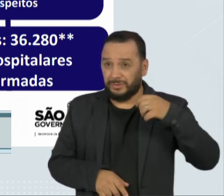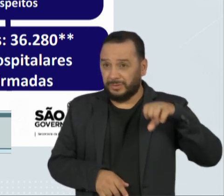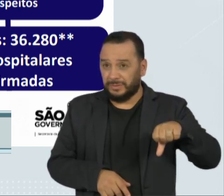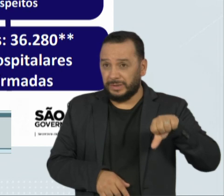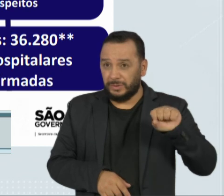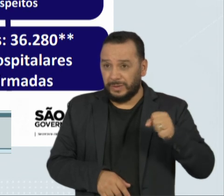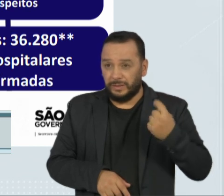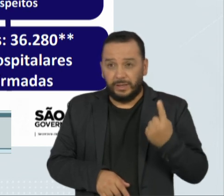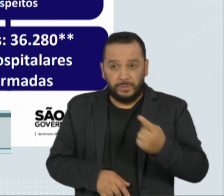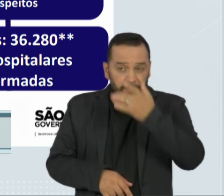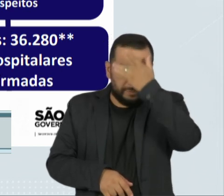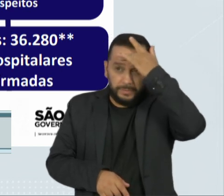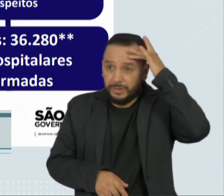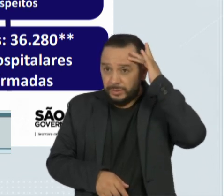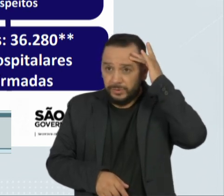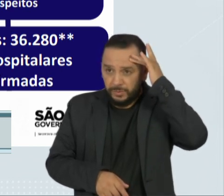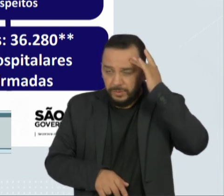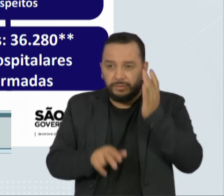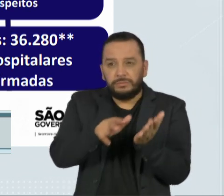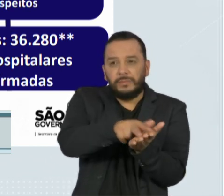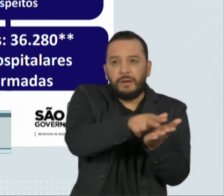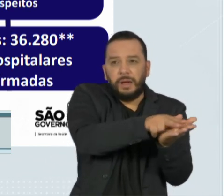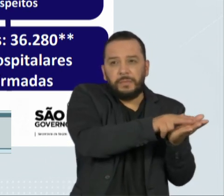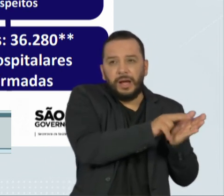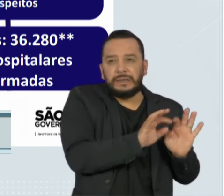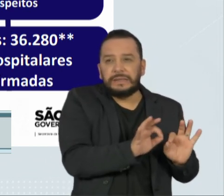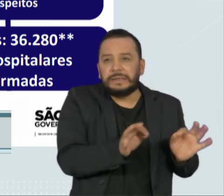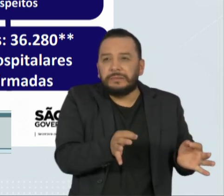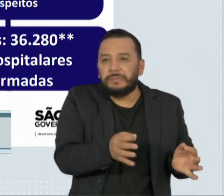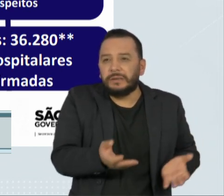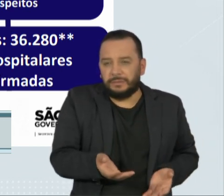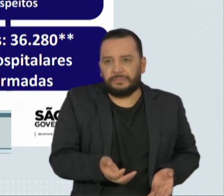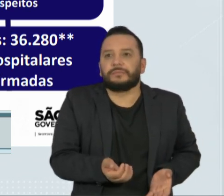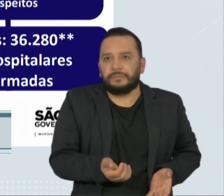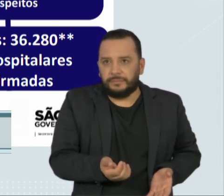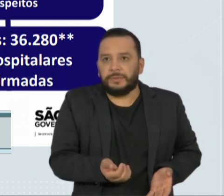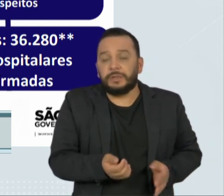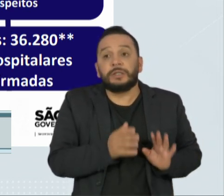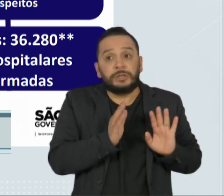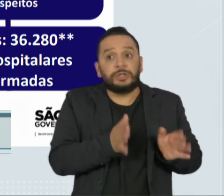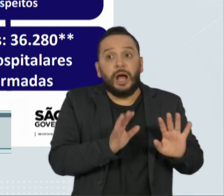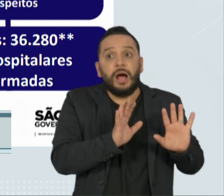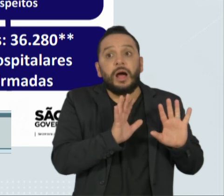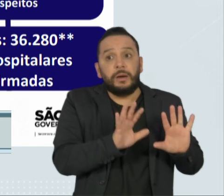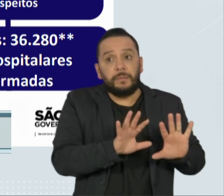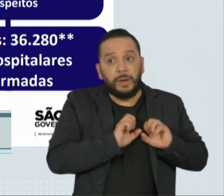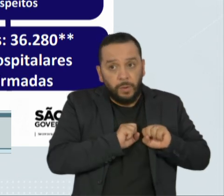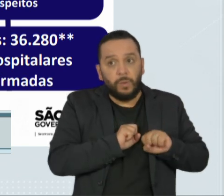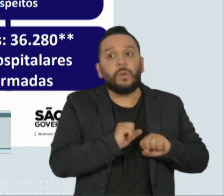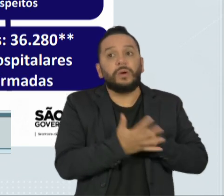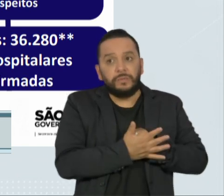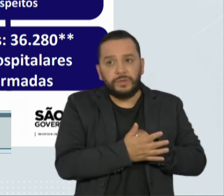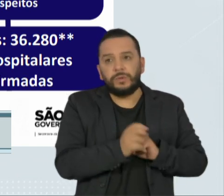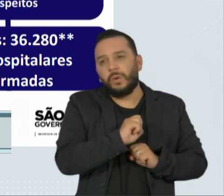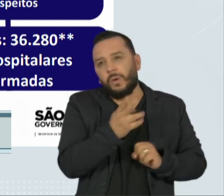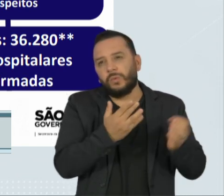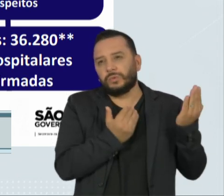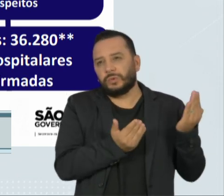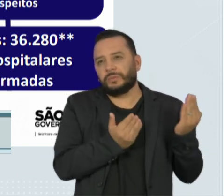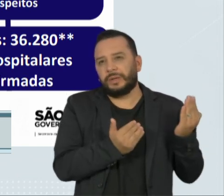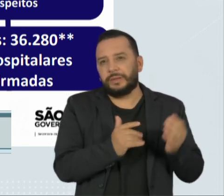7.981 pacientes internados em enfermaria, sejam pacientes já confirmados ou a confirmar, suspeitos